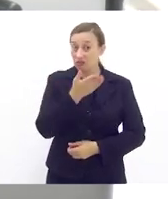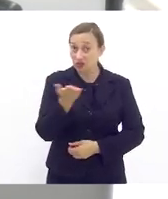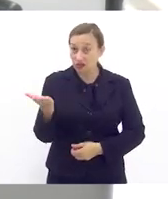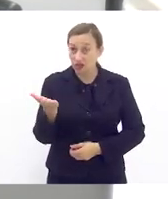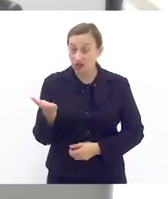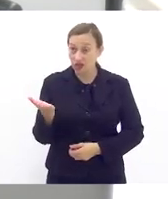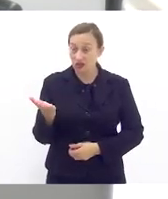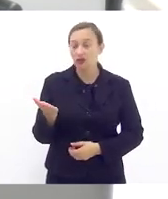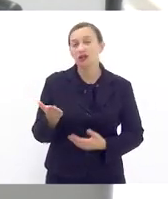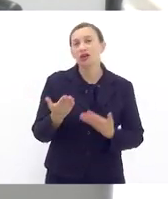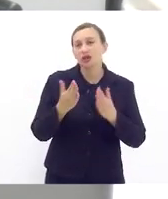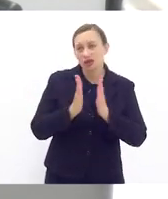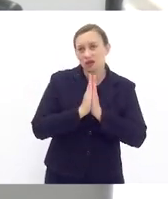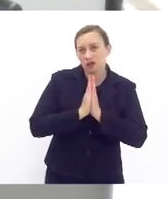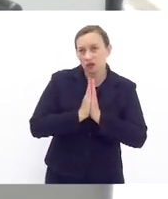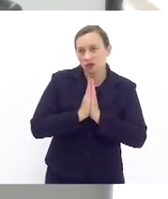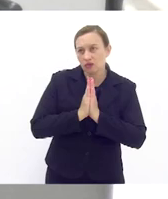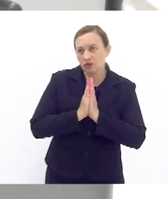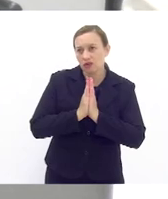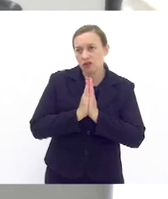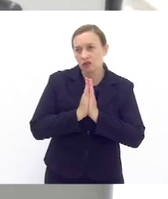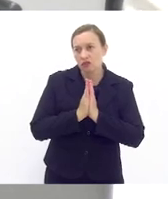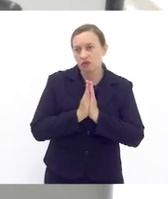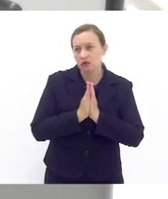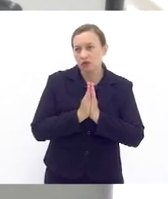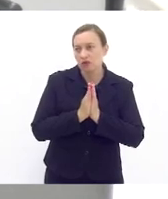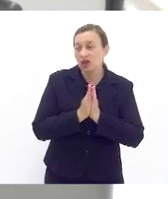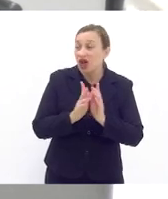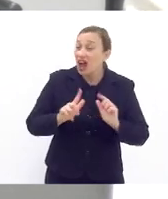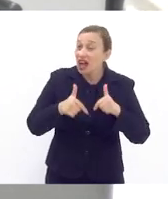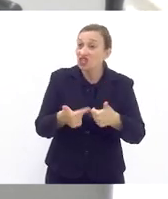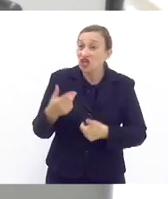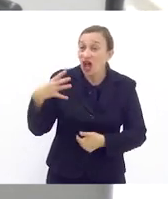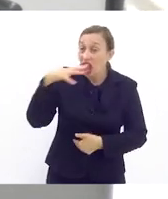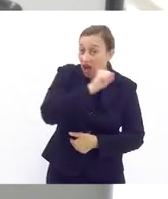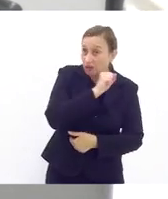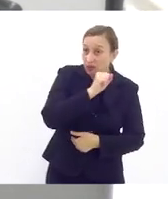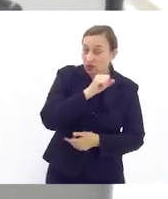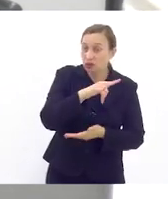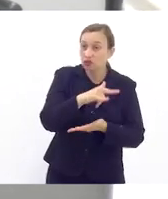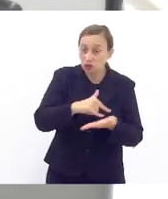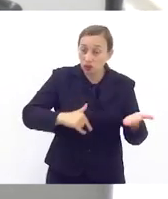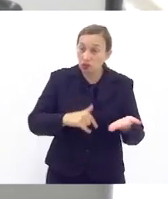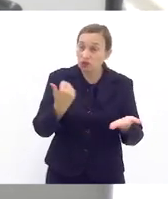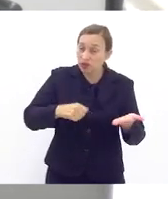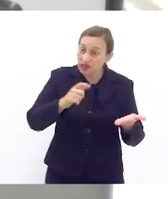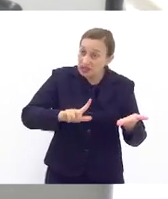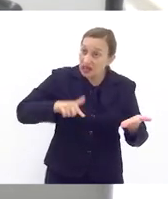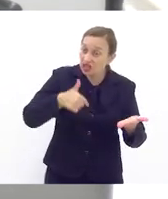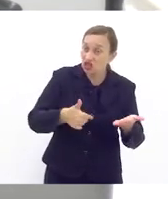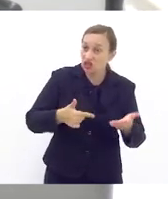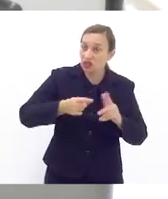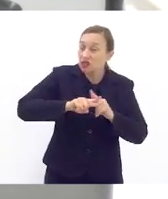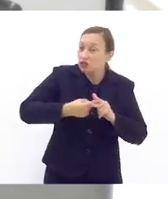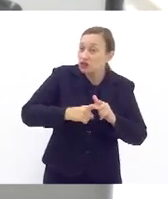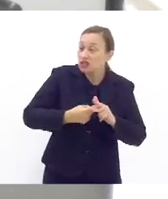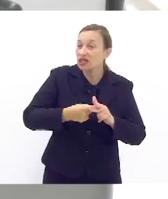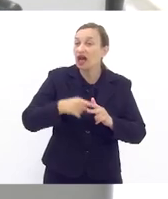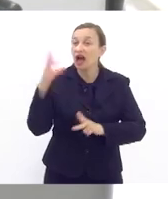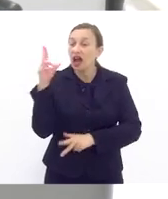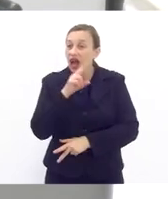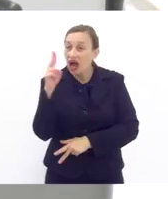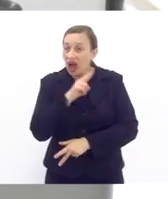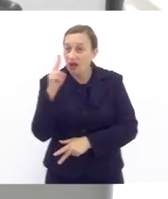por favor os arquivos o quanto antes passamos os ajustes que são